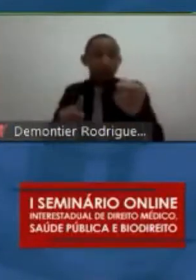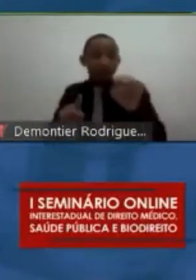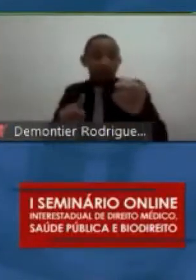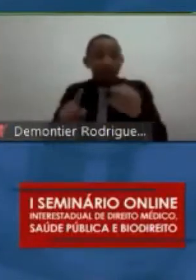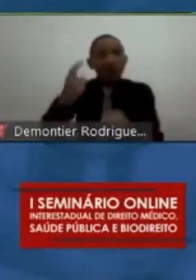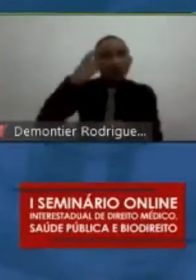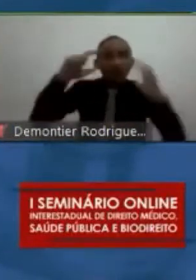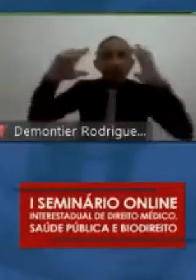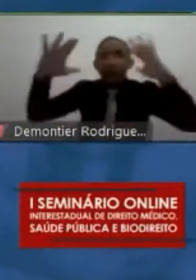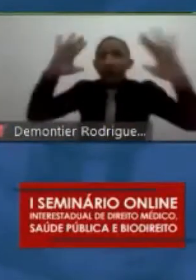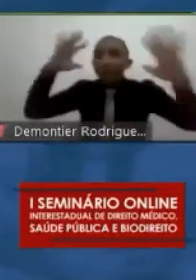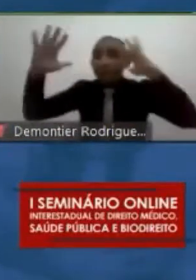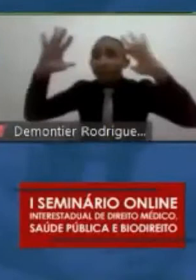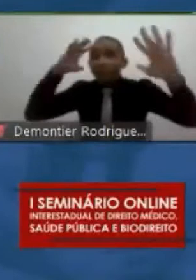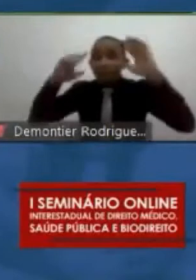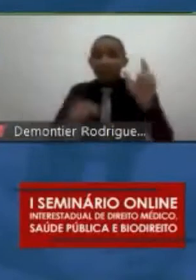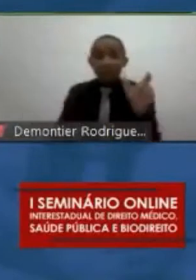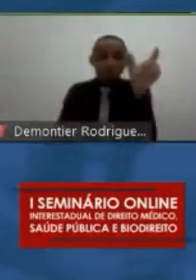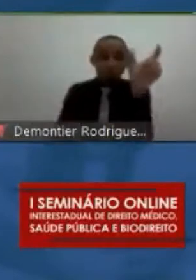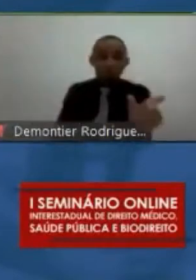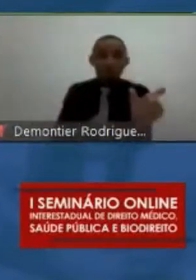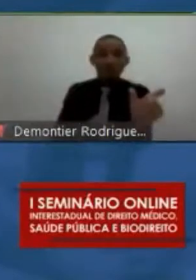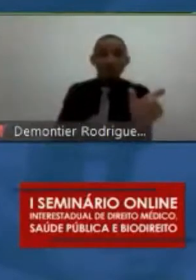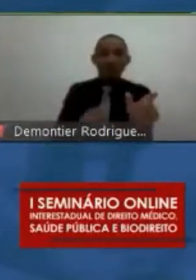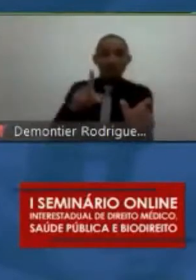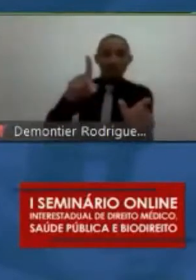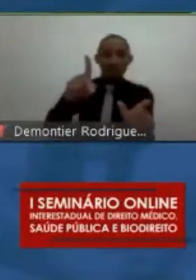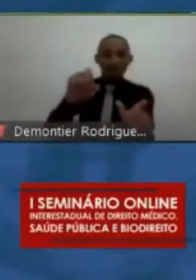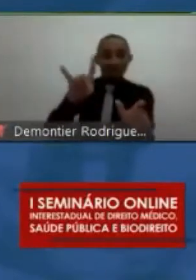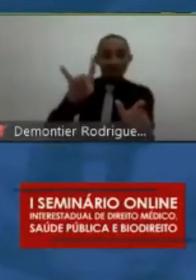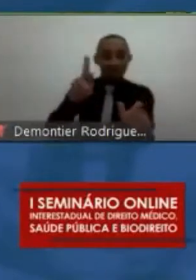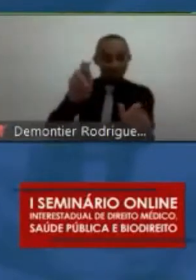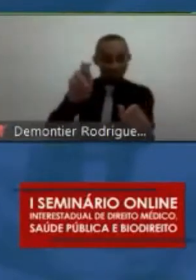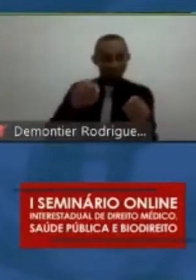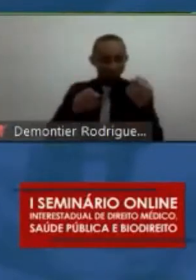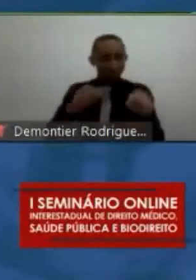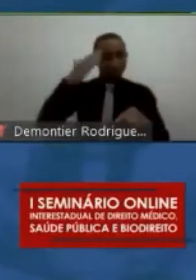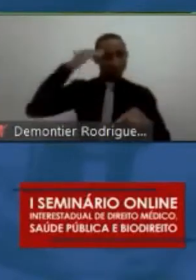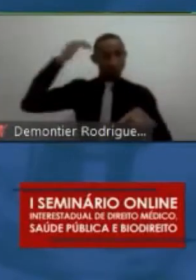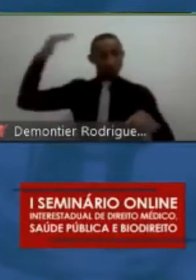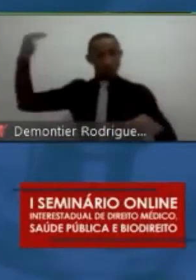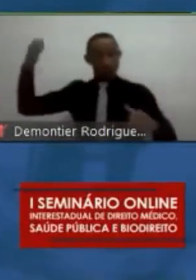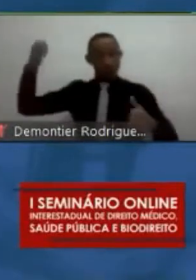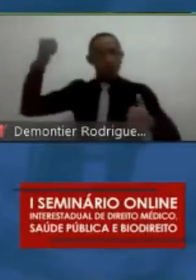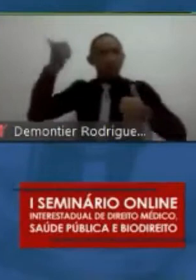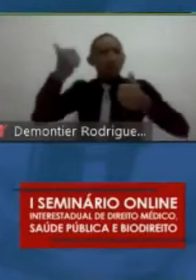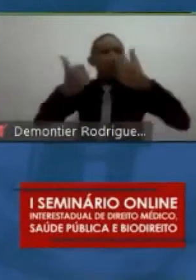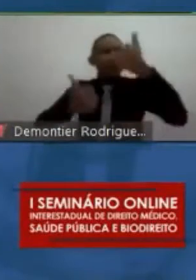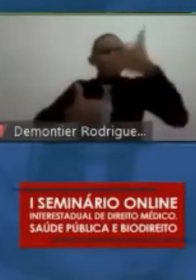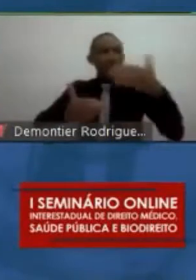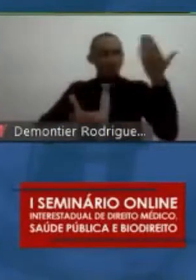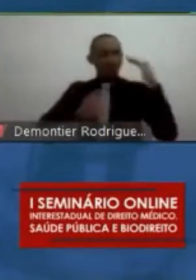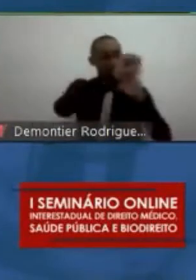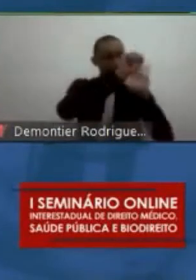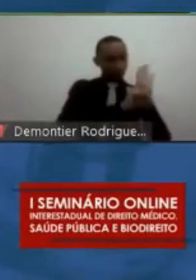um pensamento do famoso professor Peter Drucker, um dos grandes ícones da gestão do século passado.